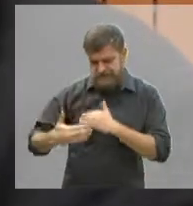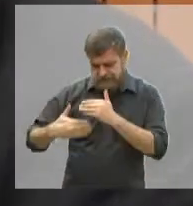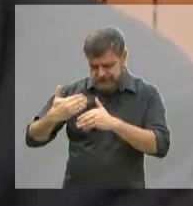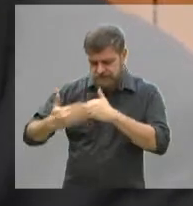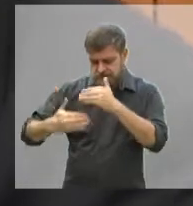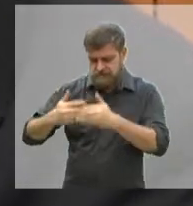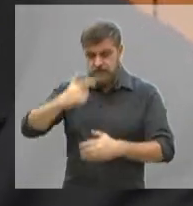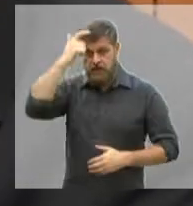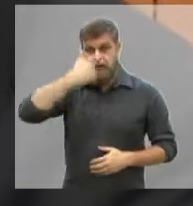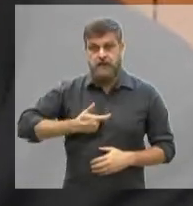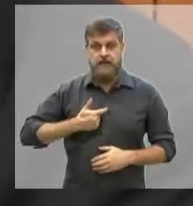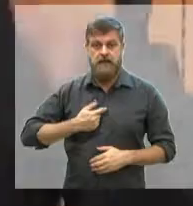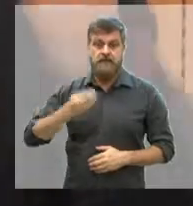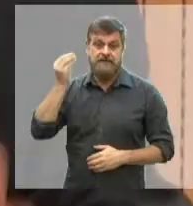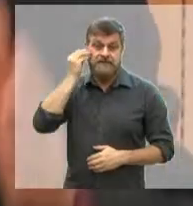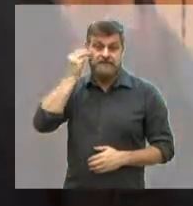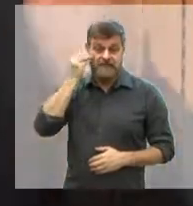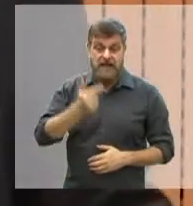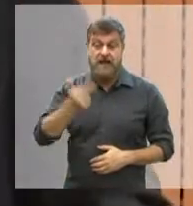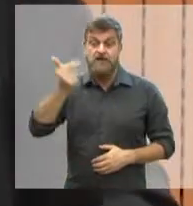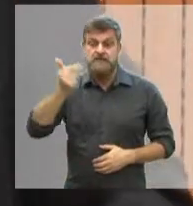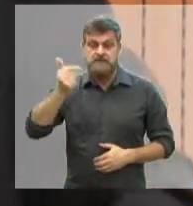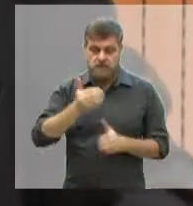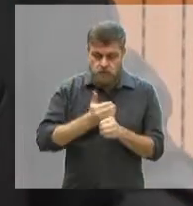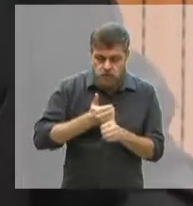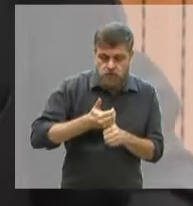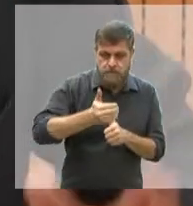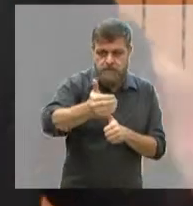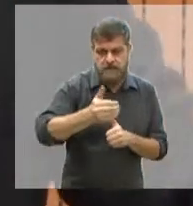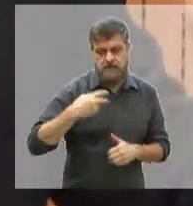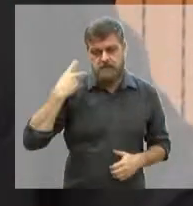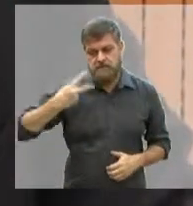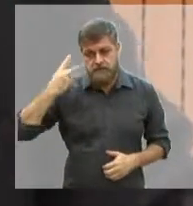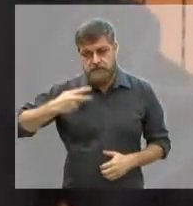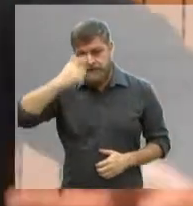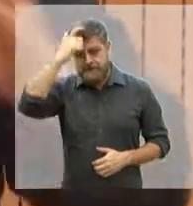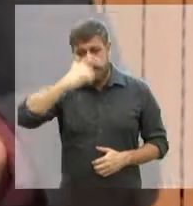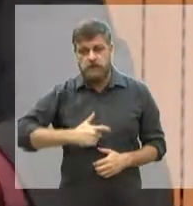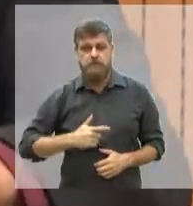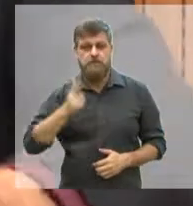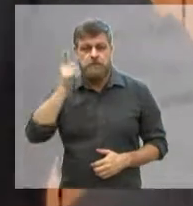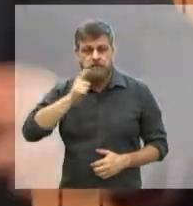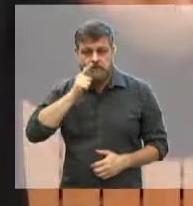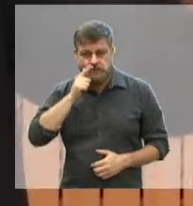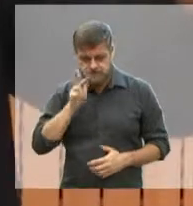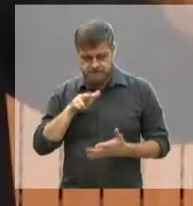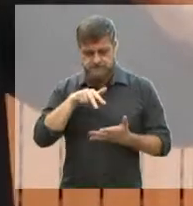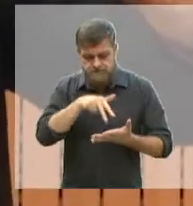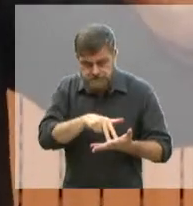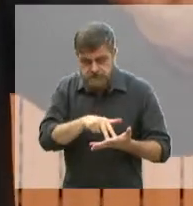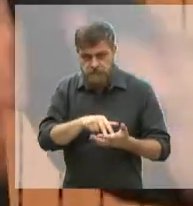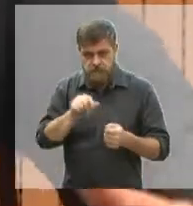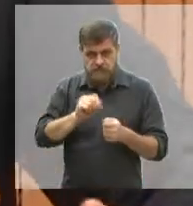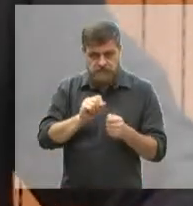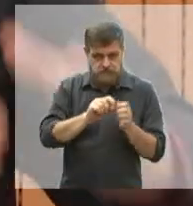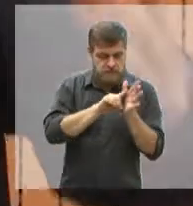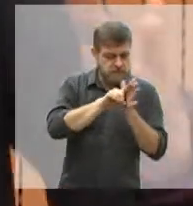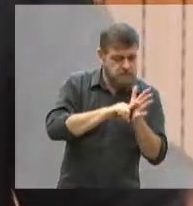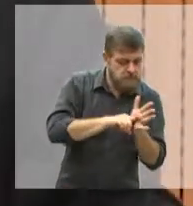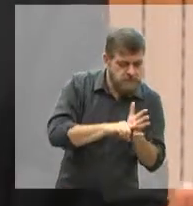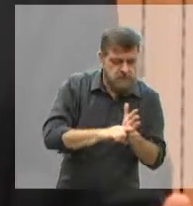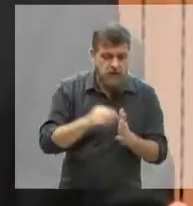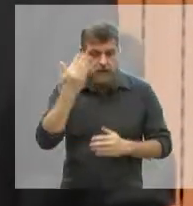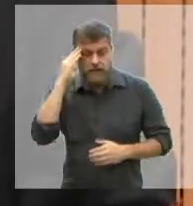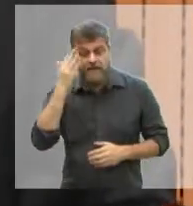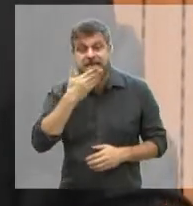no nosso mandato, eu estou no meu segundo mandato de vereador, produzir intervenções mais precisas, que conseguem entender melhor as